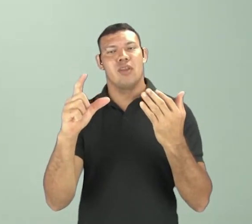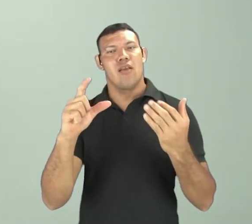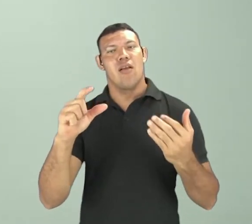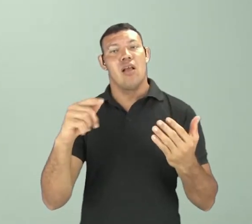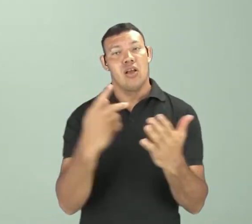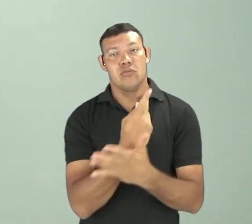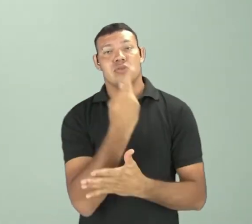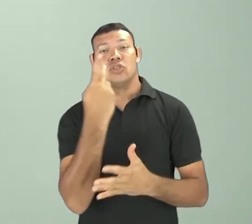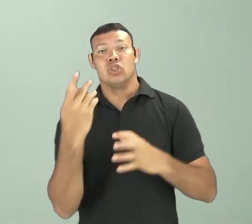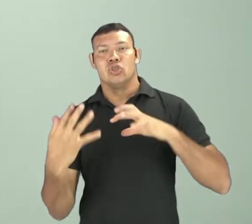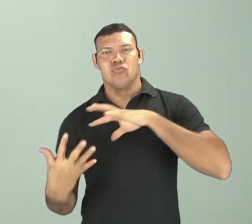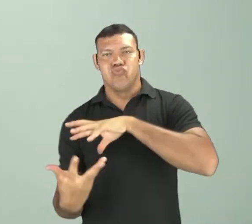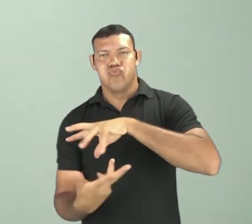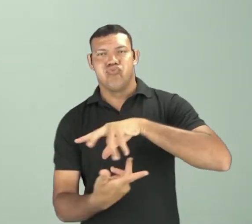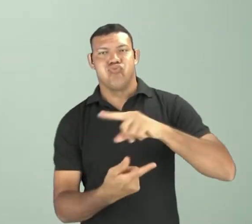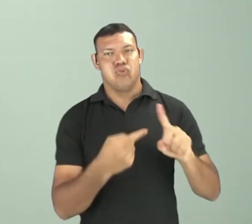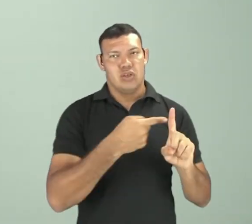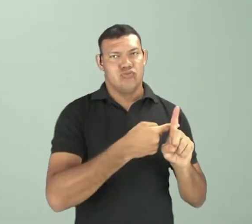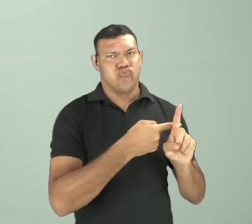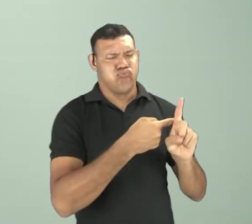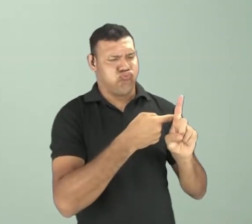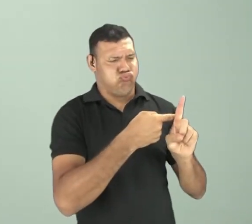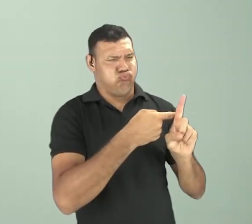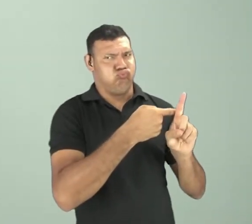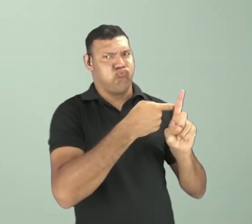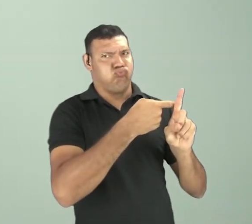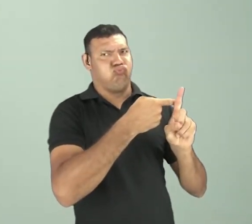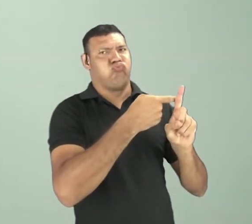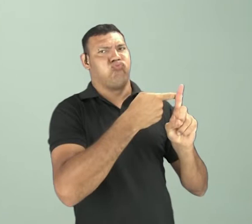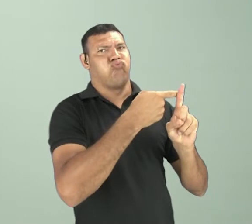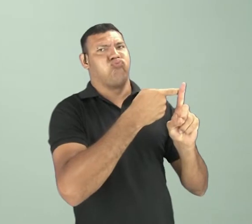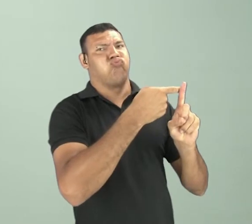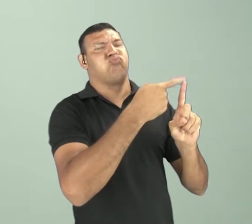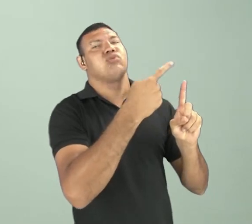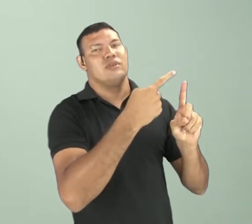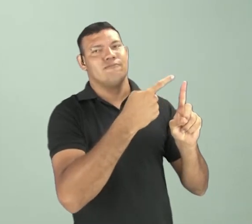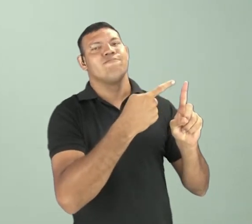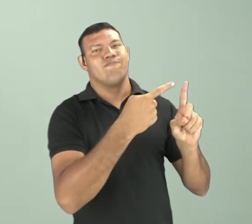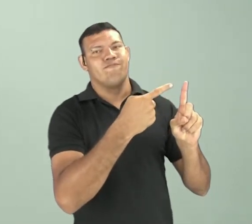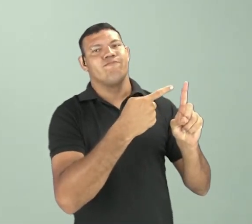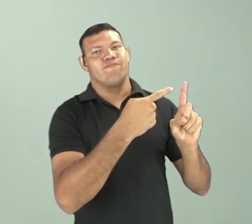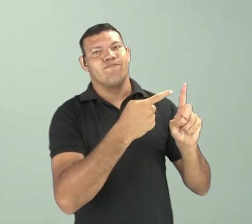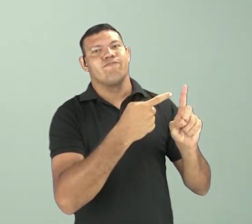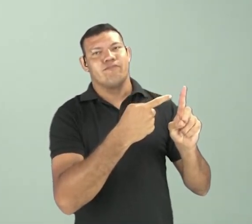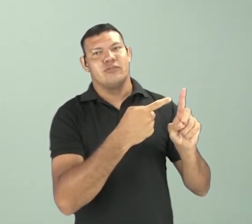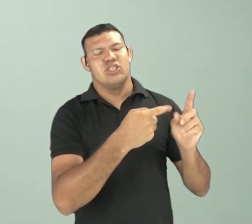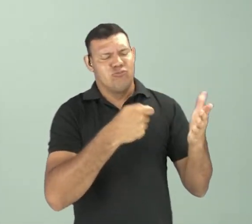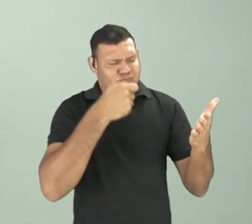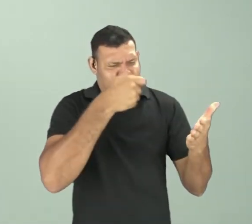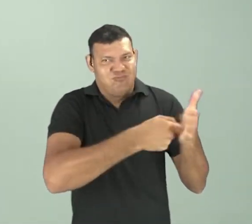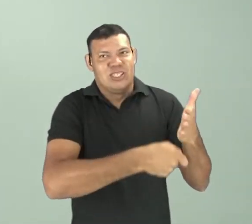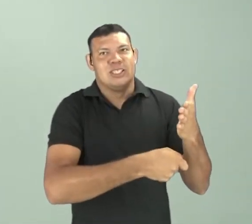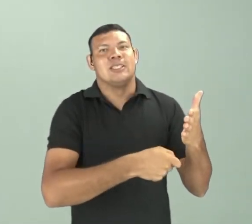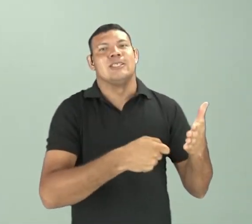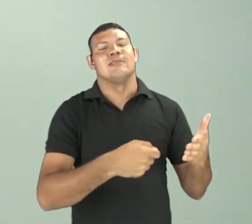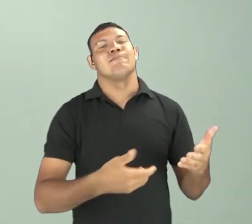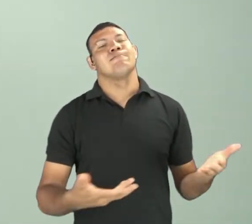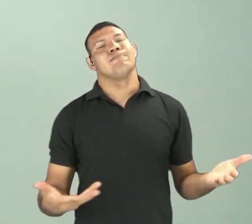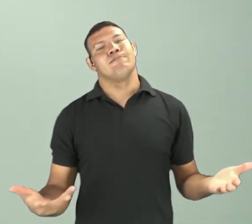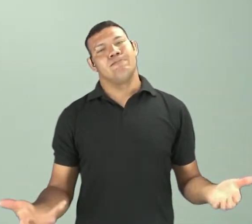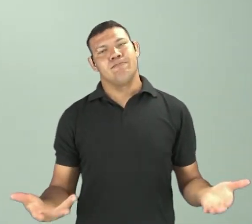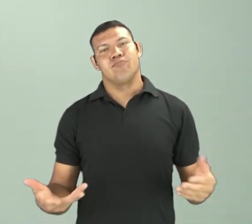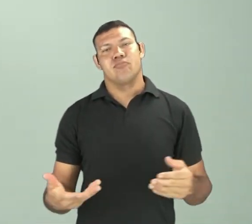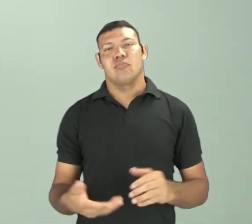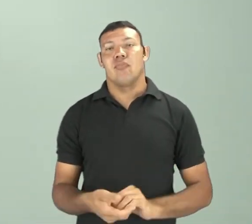aquecimento global? O aquecimento global nada mais é do que o efeito estufa intensificado. Em